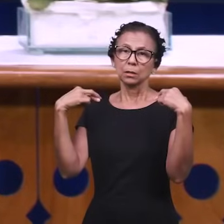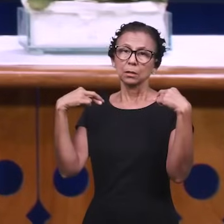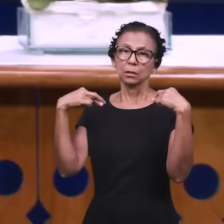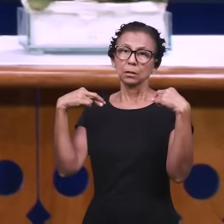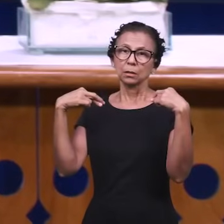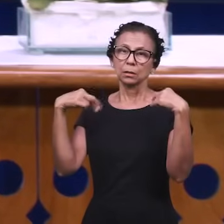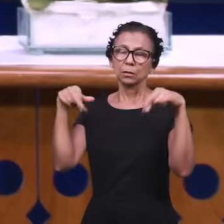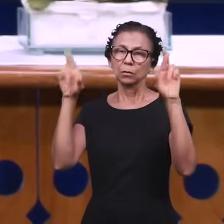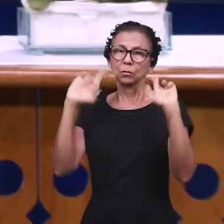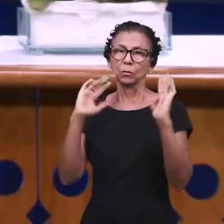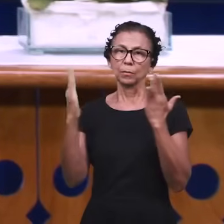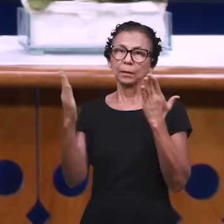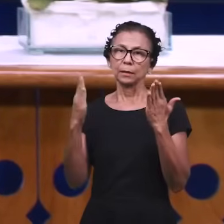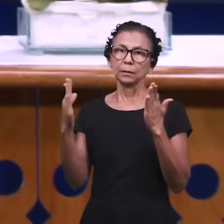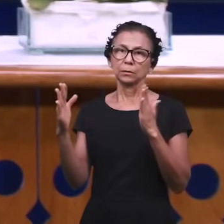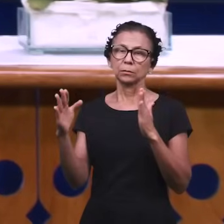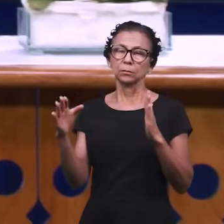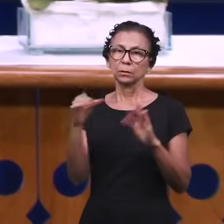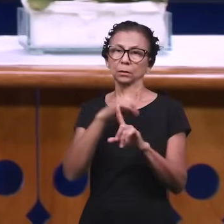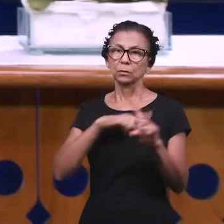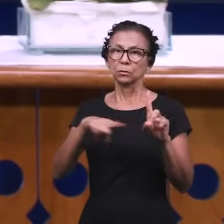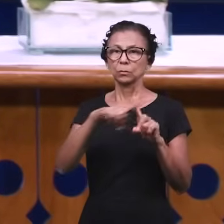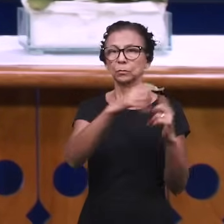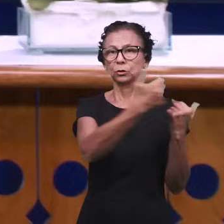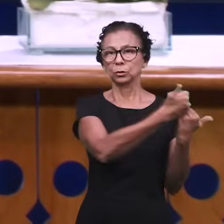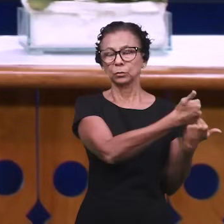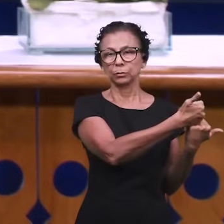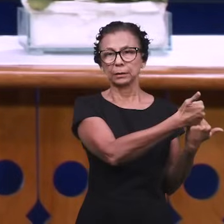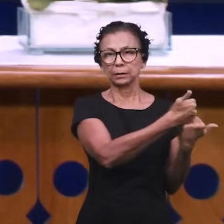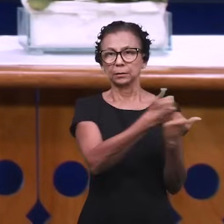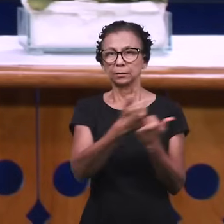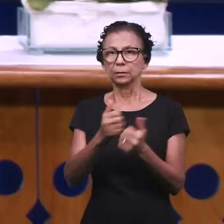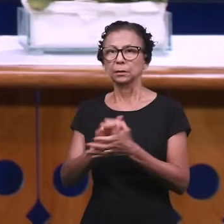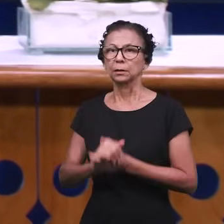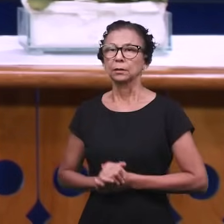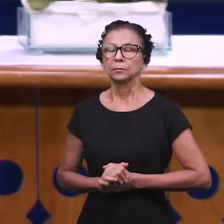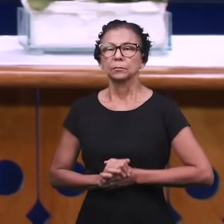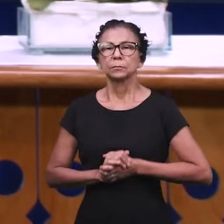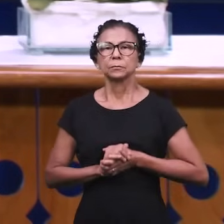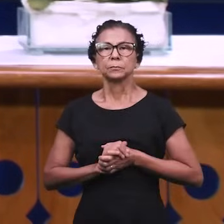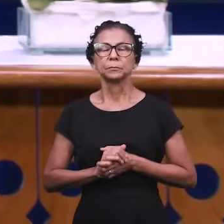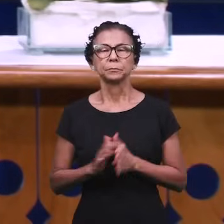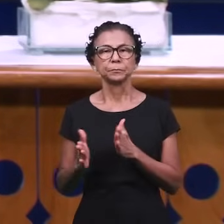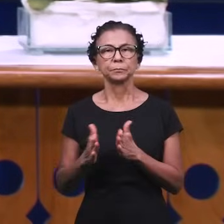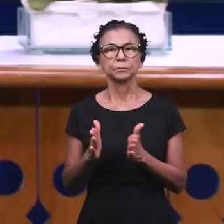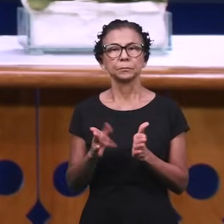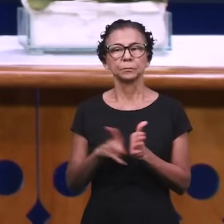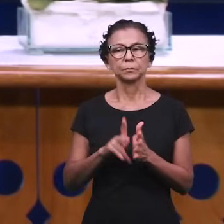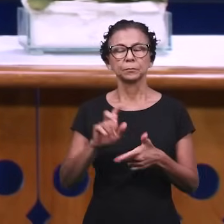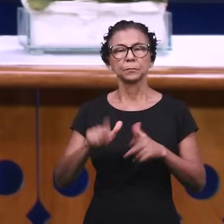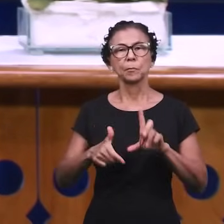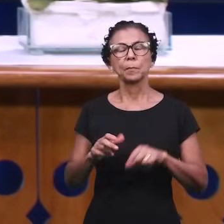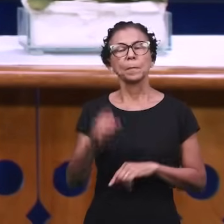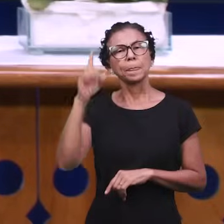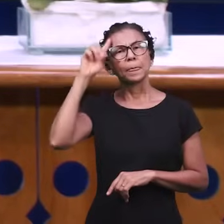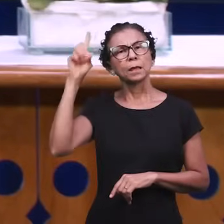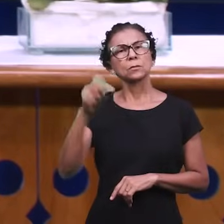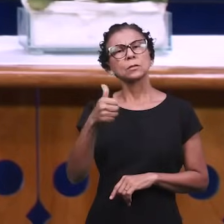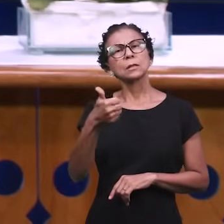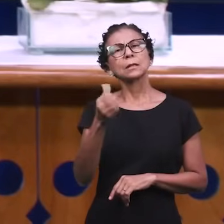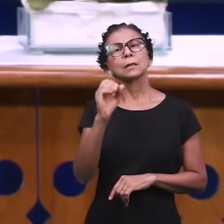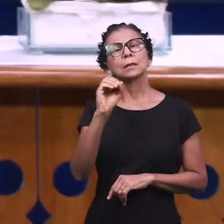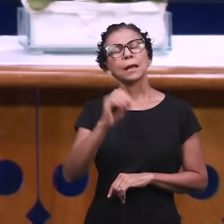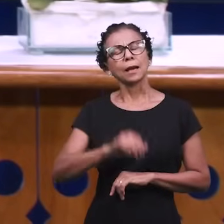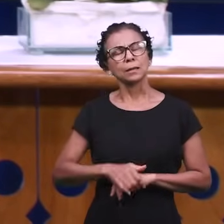deles. E no dia 10 do mês, então a contagem começou a partir daí, do tempo de Israel.